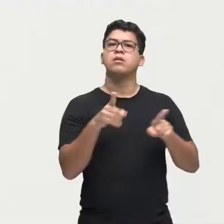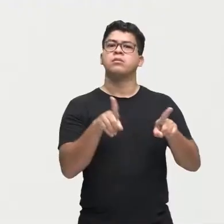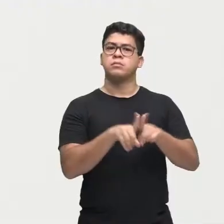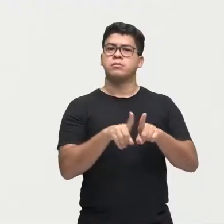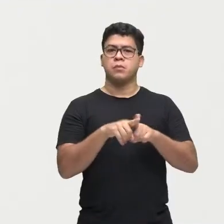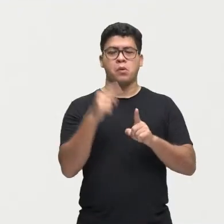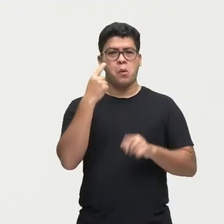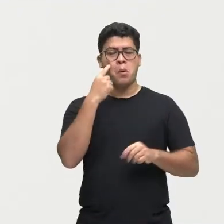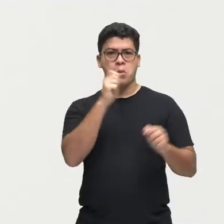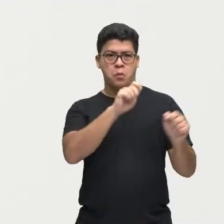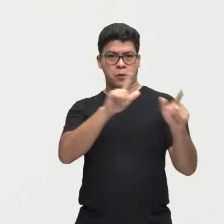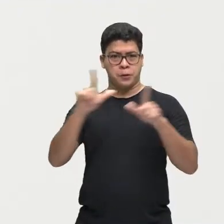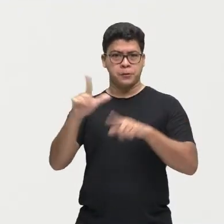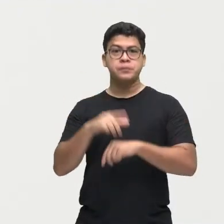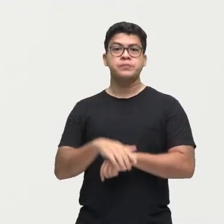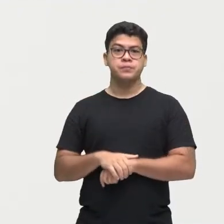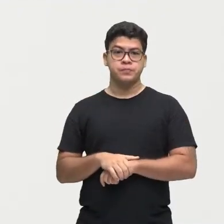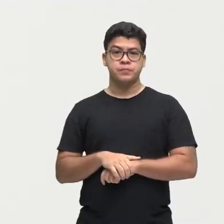retornar à nossa cartela,